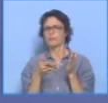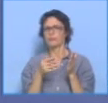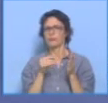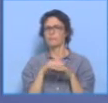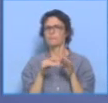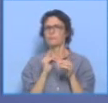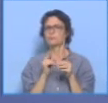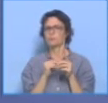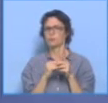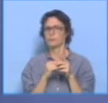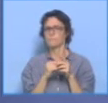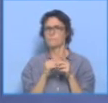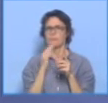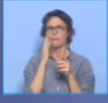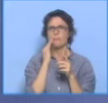resumo